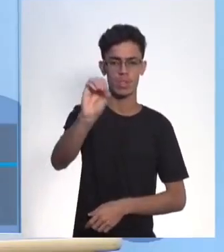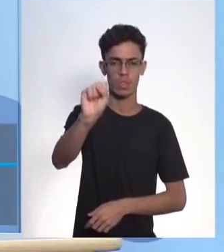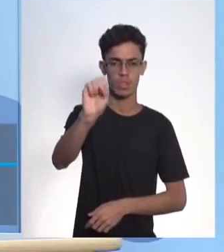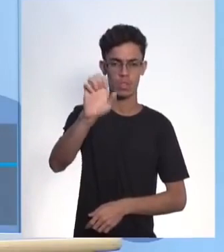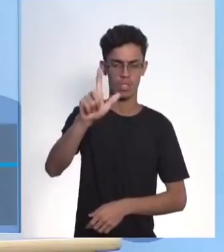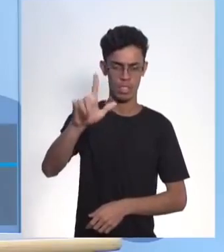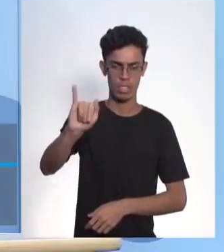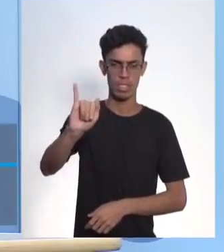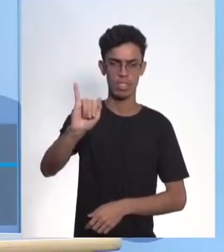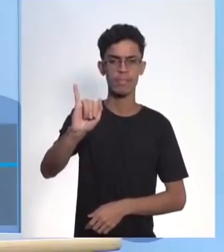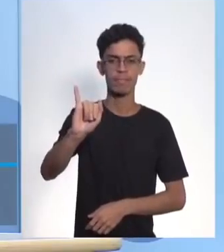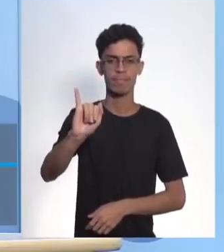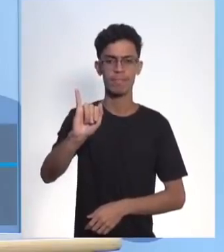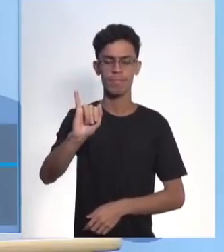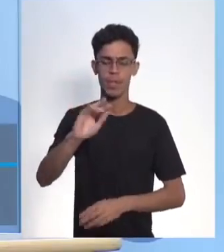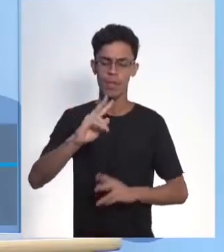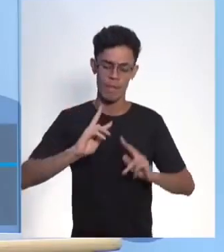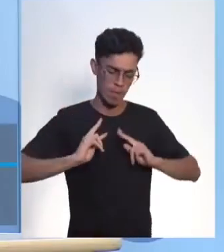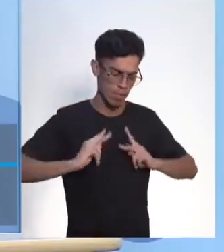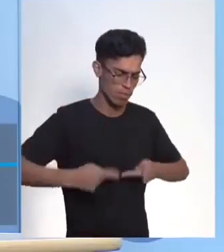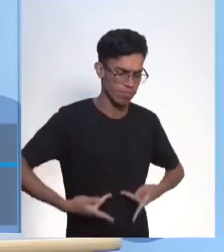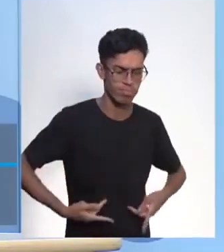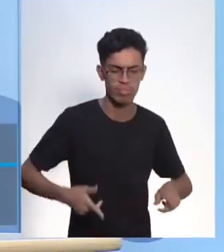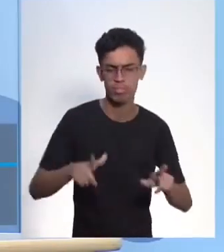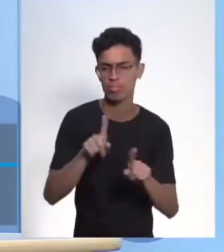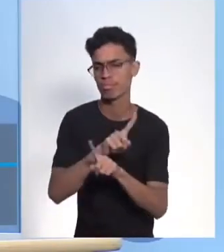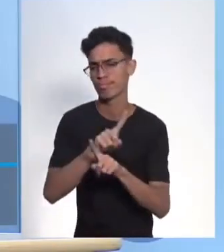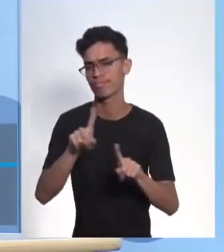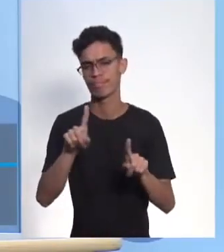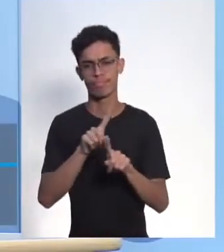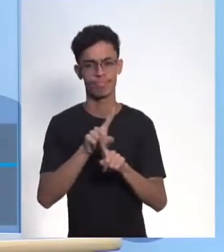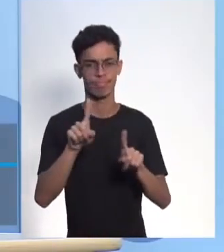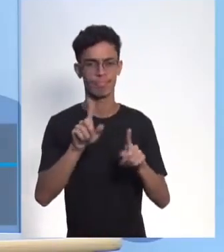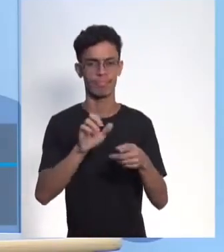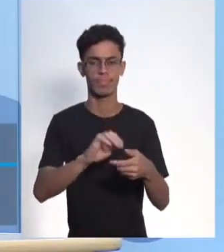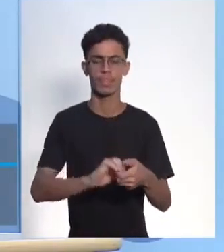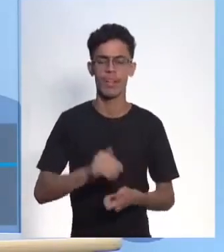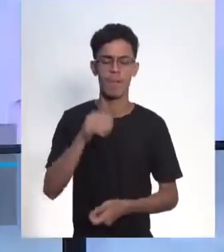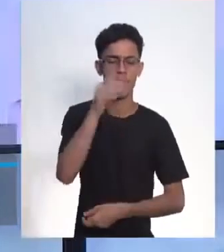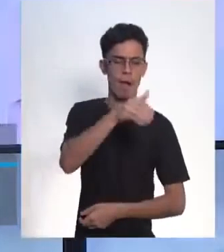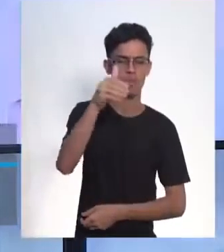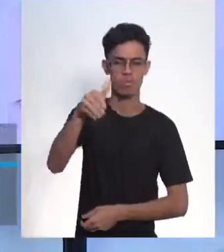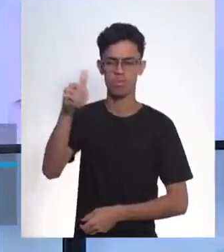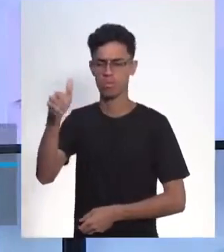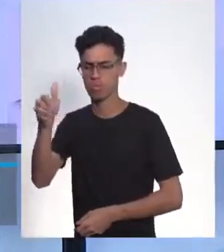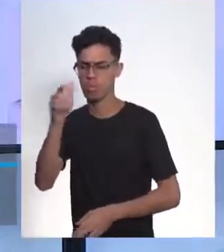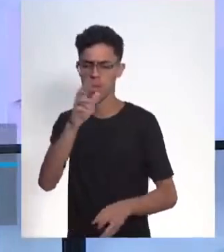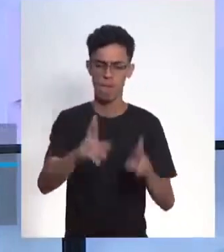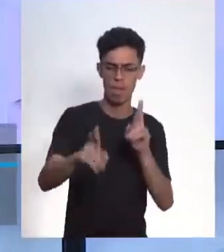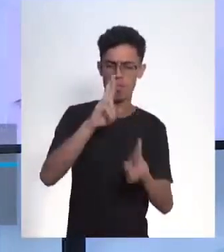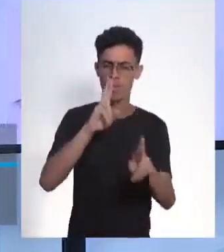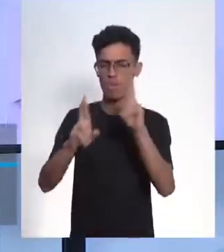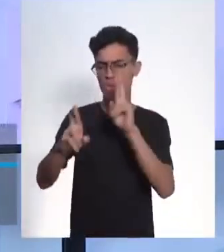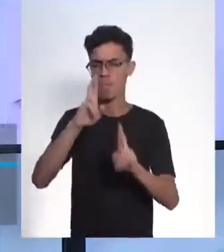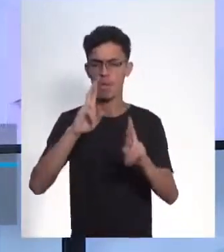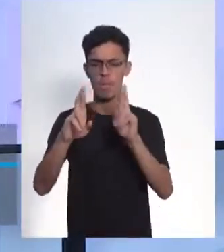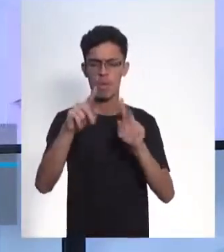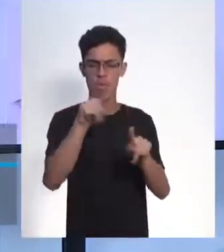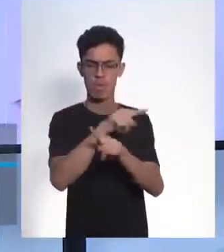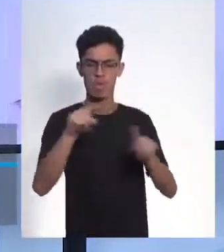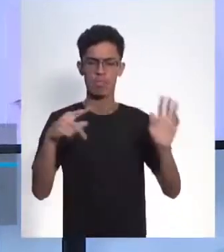Roseli, eles são desumanos. Tem muitas participações aqui, professor Carlos. Sim, e participações que mostram um